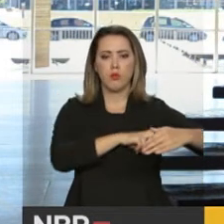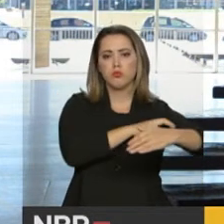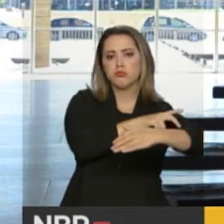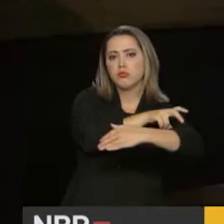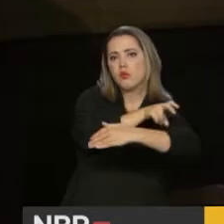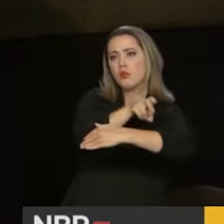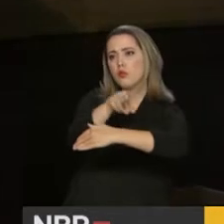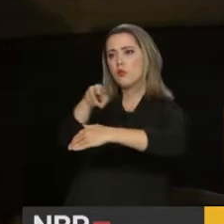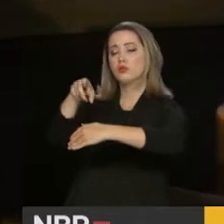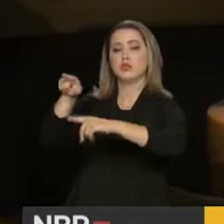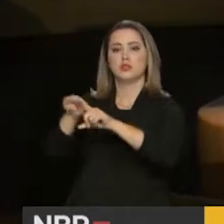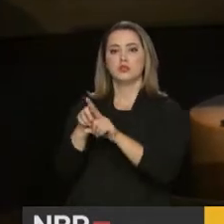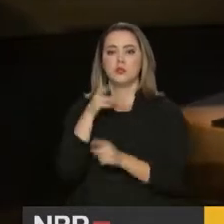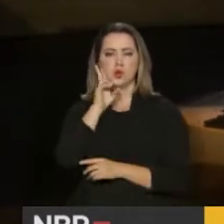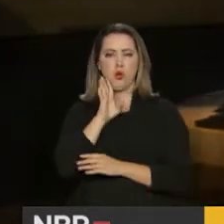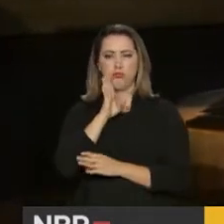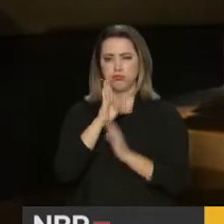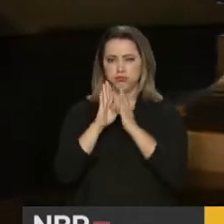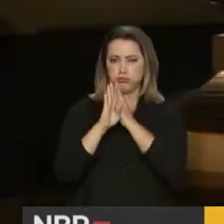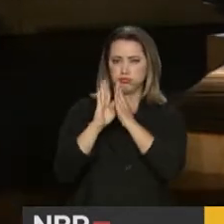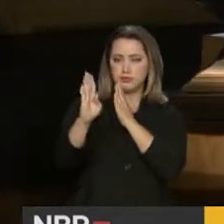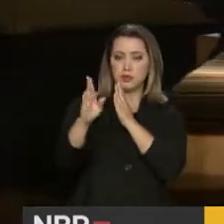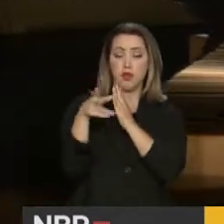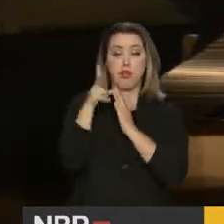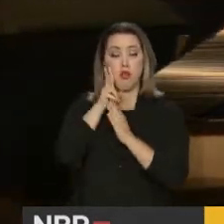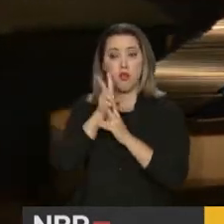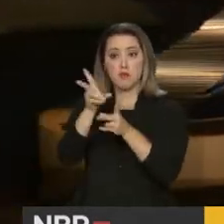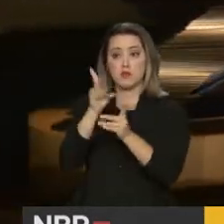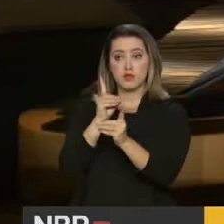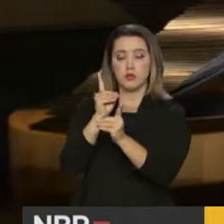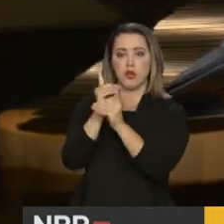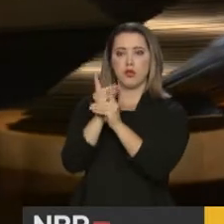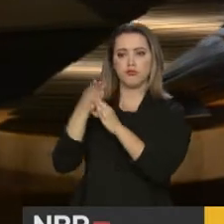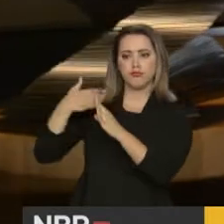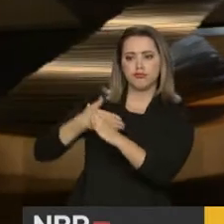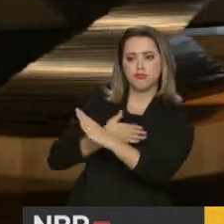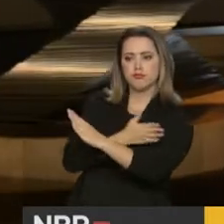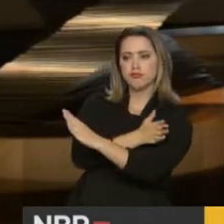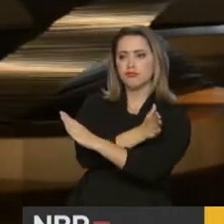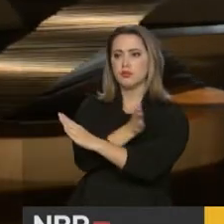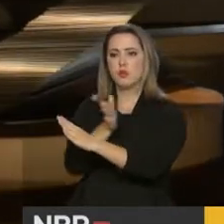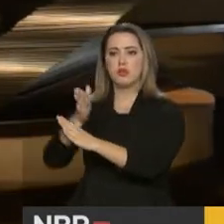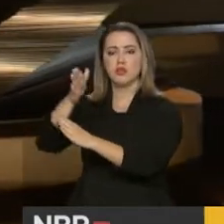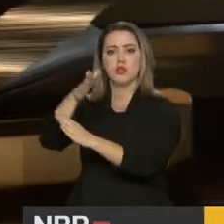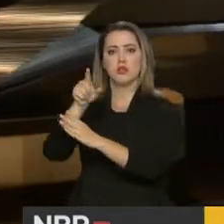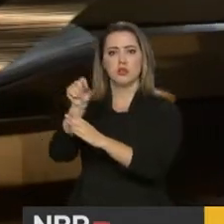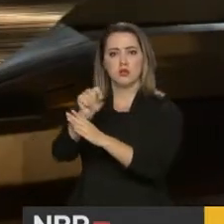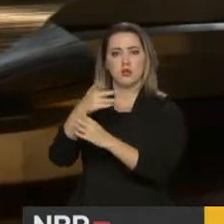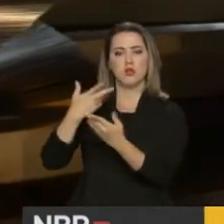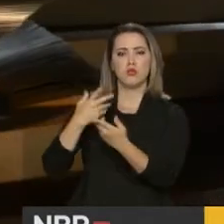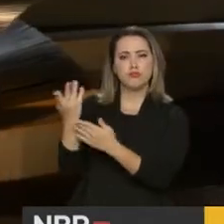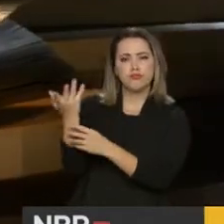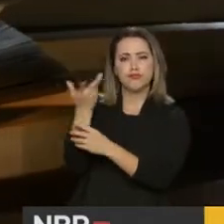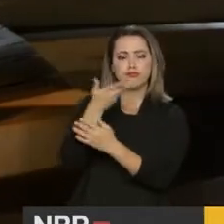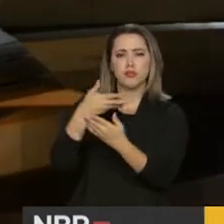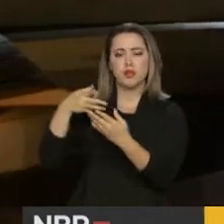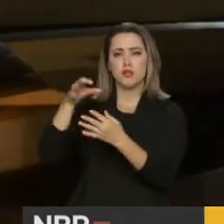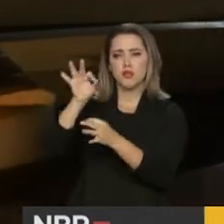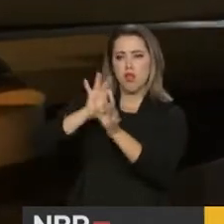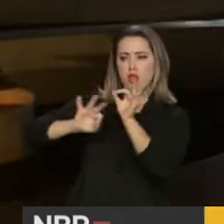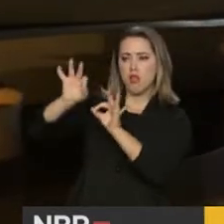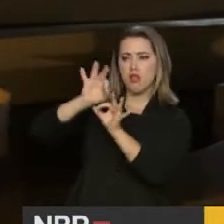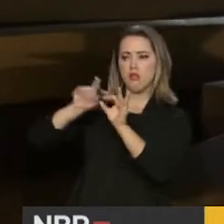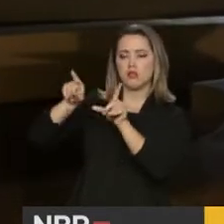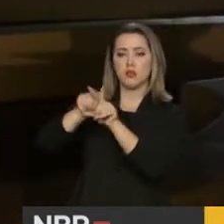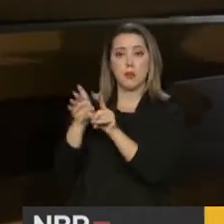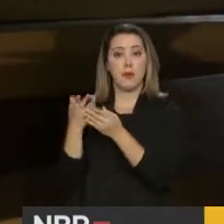que quando você olha de um determinado ângulo, você encontra um jogo cinético entre as formas produzidas pela escultura da